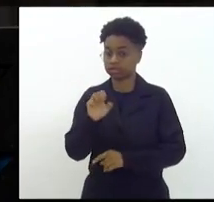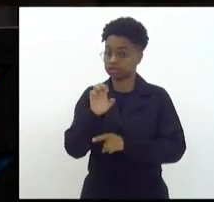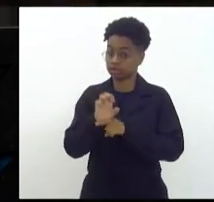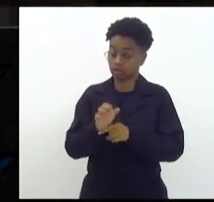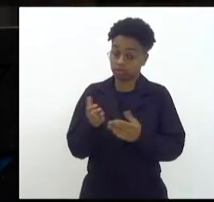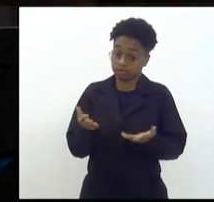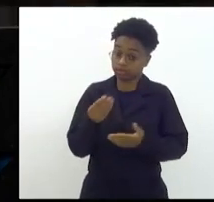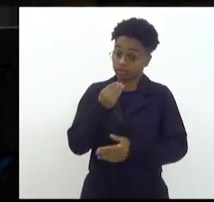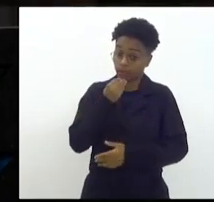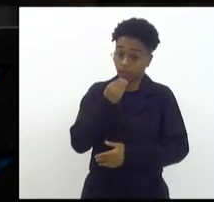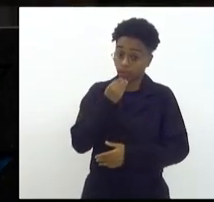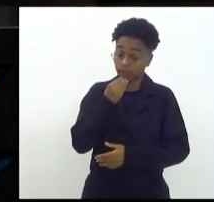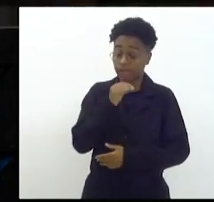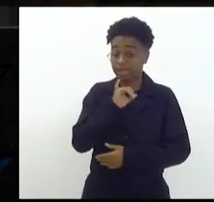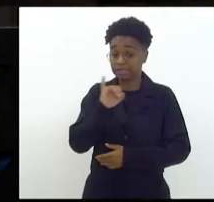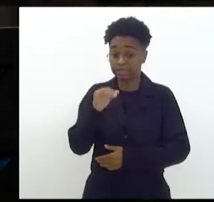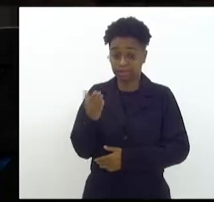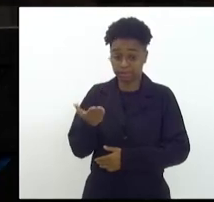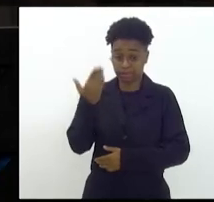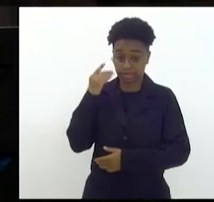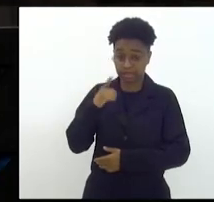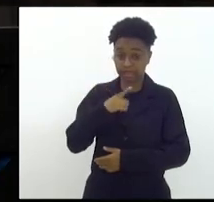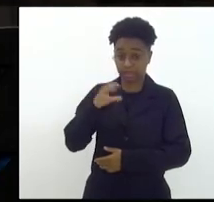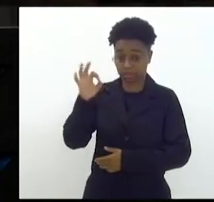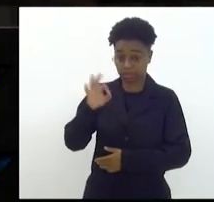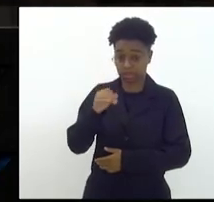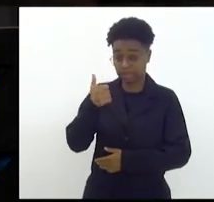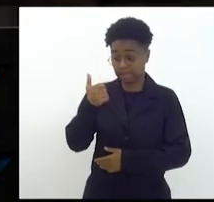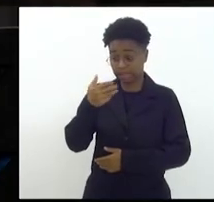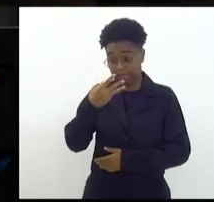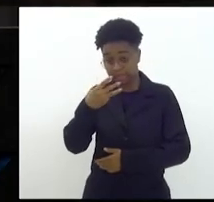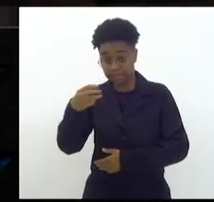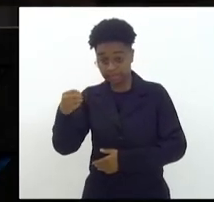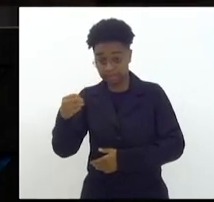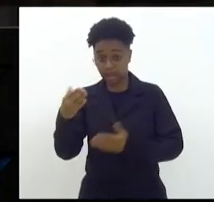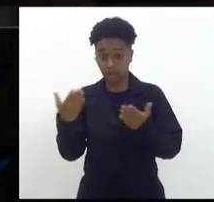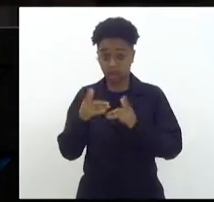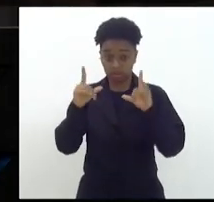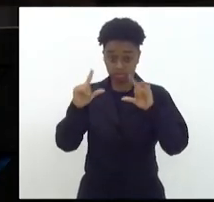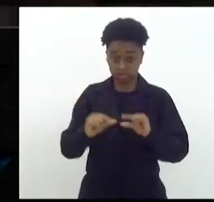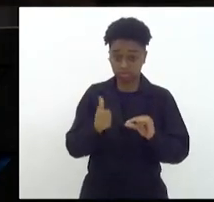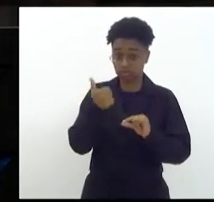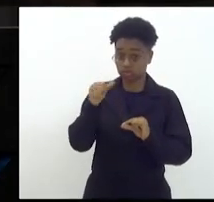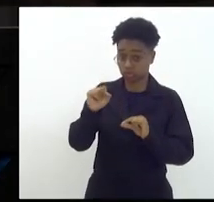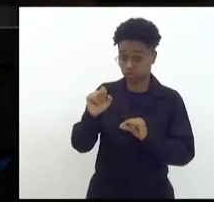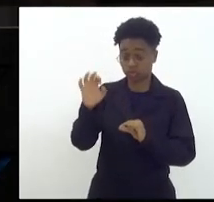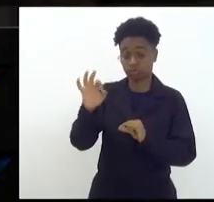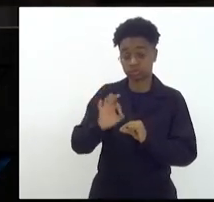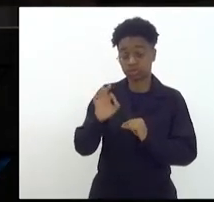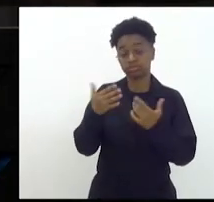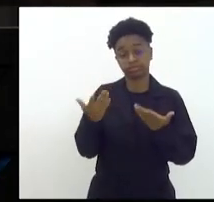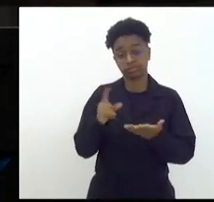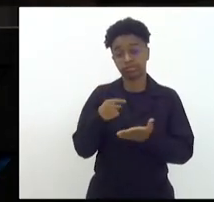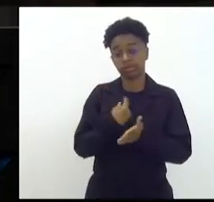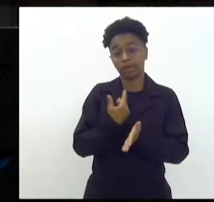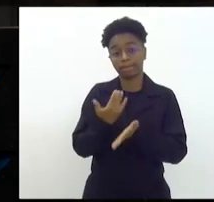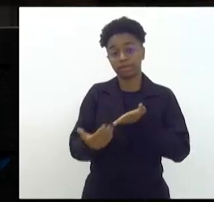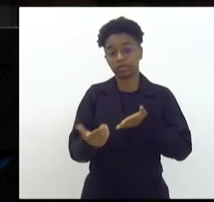evidencia-se se você tinha uma alíquota de 30 cai para 18 perdemos em 2022